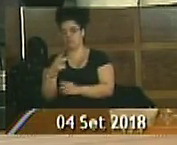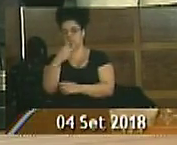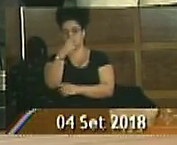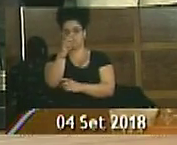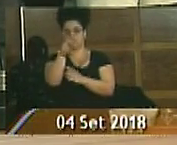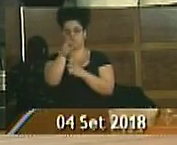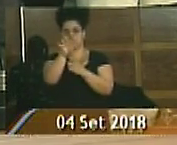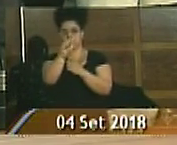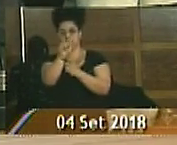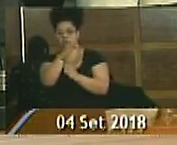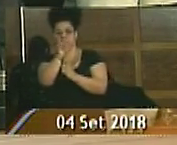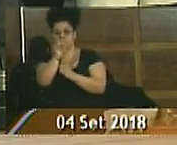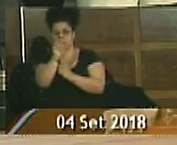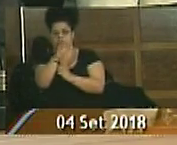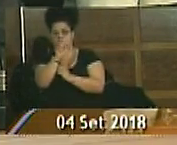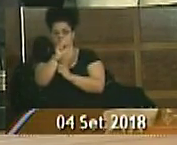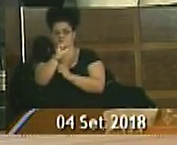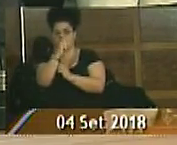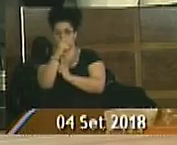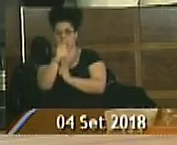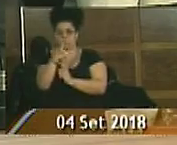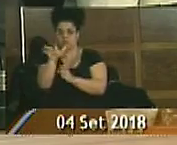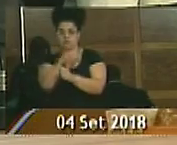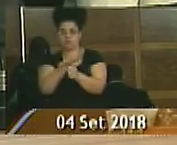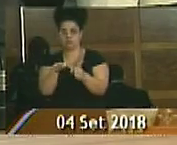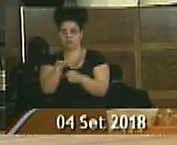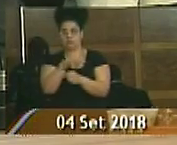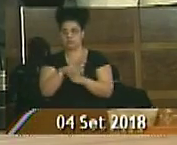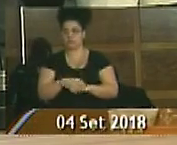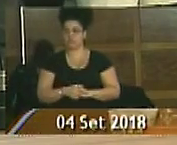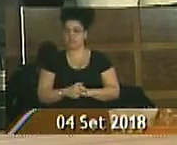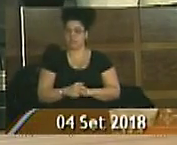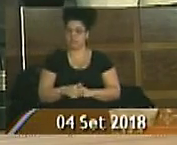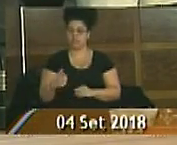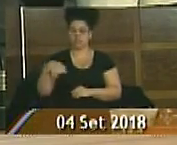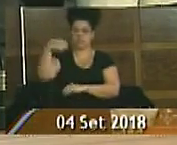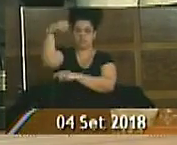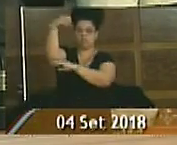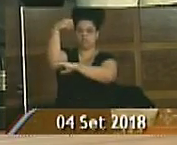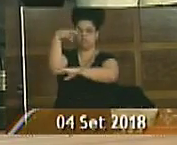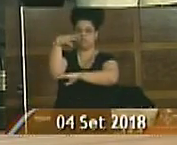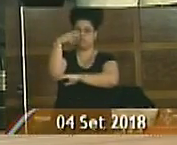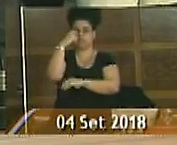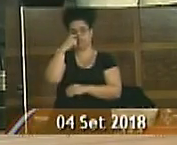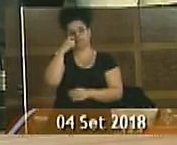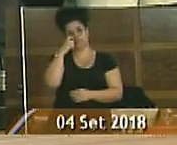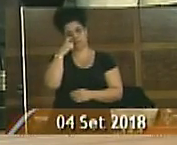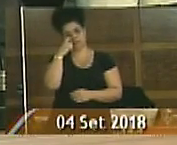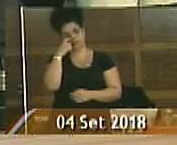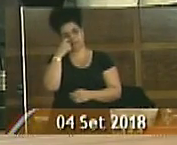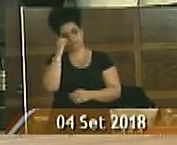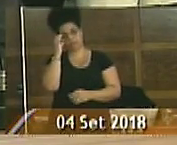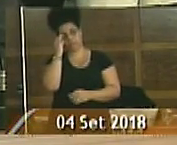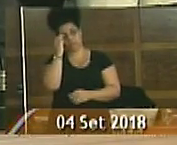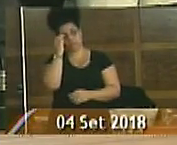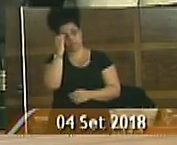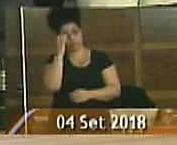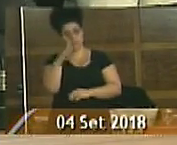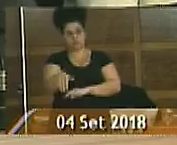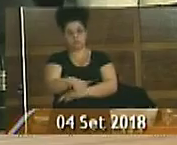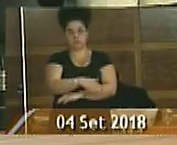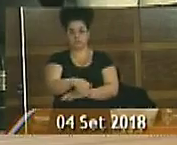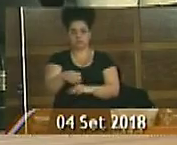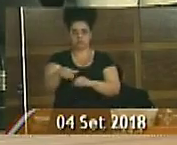Sapê. Indicação 2462, instalação de um poste de iluminação pública com braçadeira luminária na estrada Rua Ilha